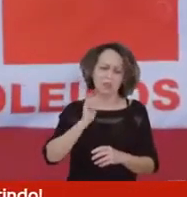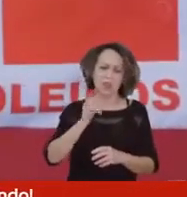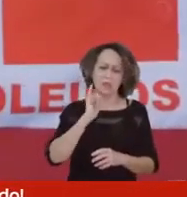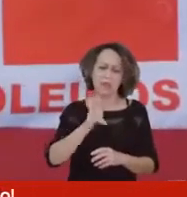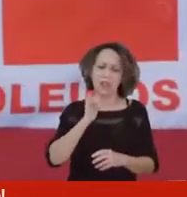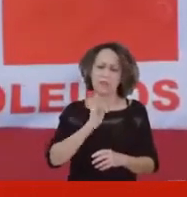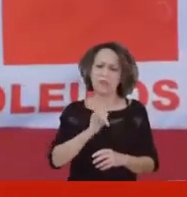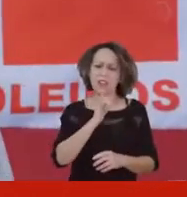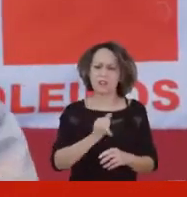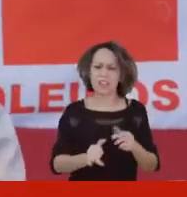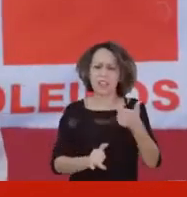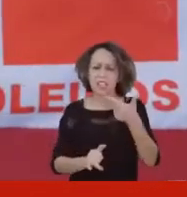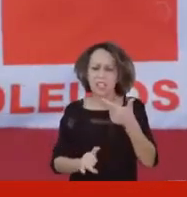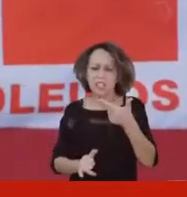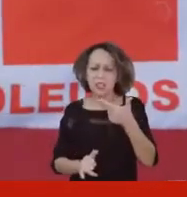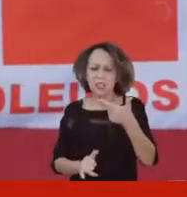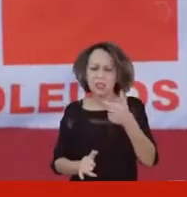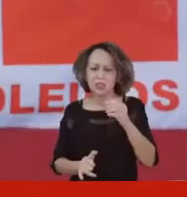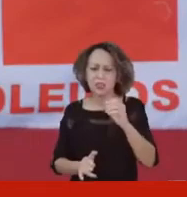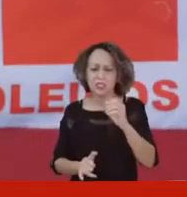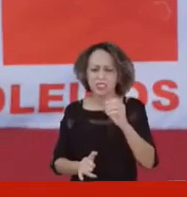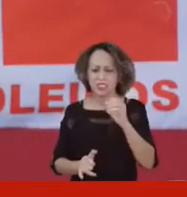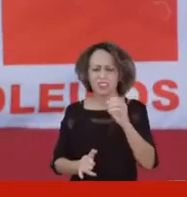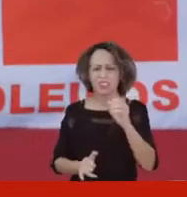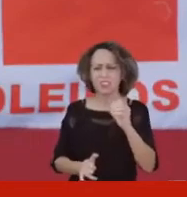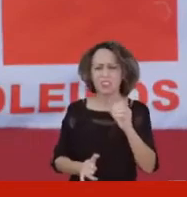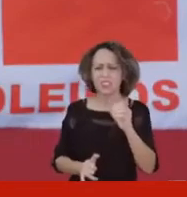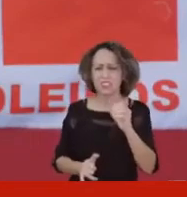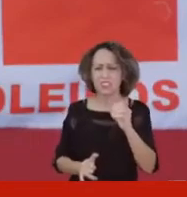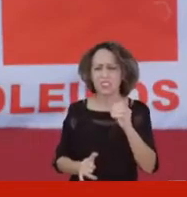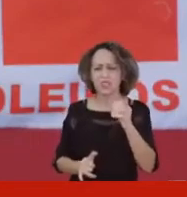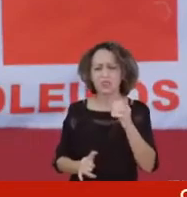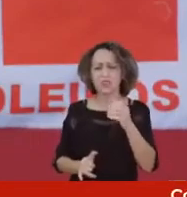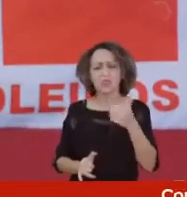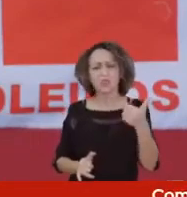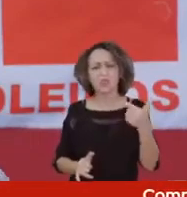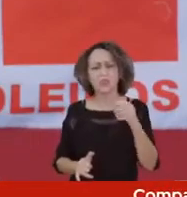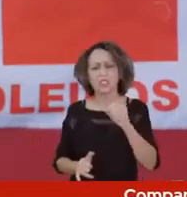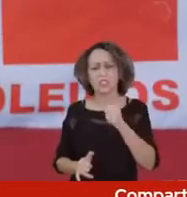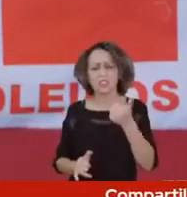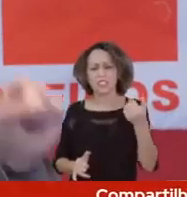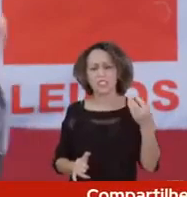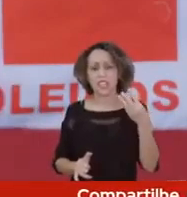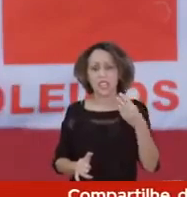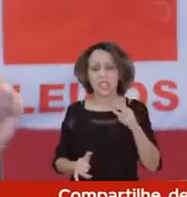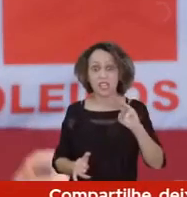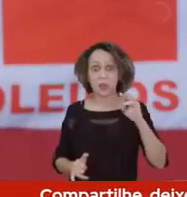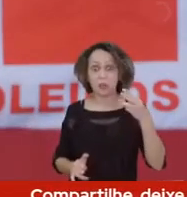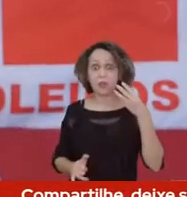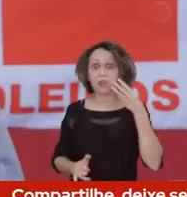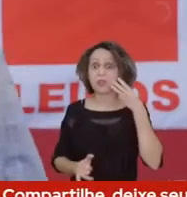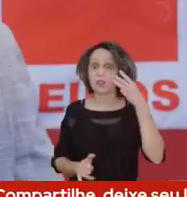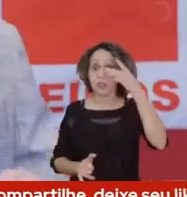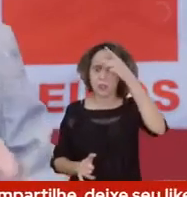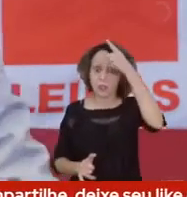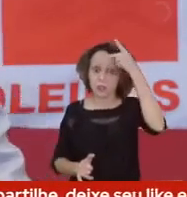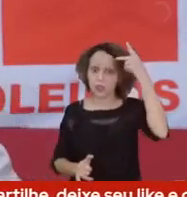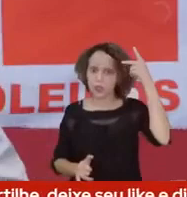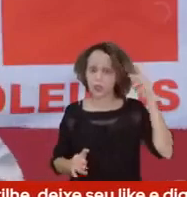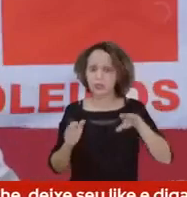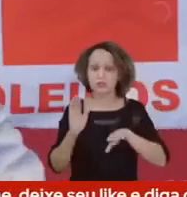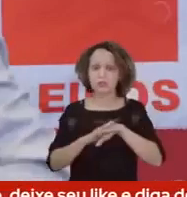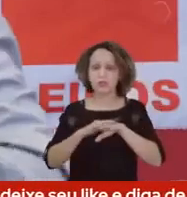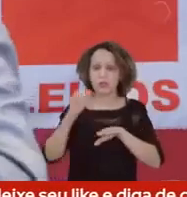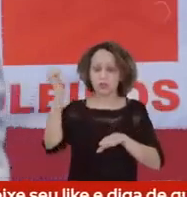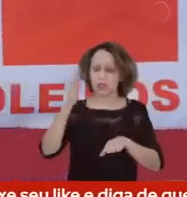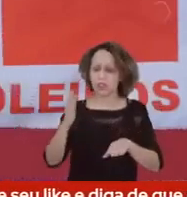brasileiros que estavam sentados num sofá ou numa cadeira, ouvindo rádio, ouvindo televisão e